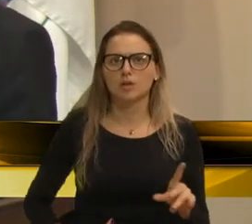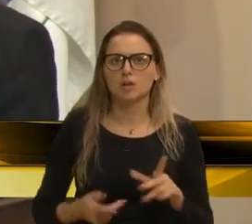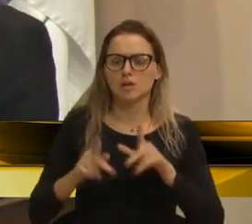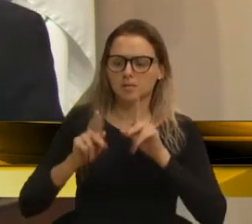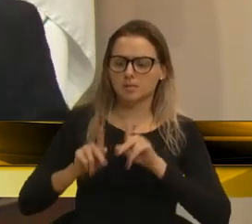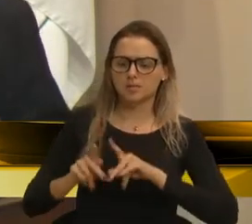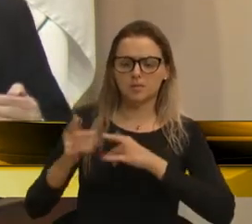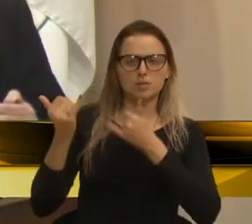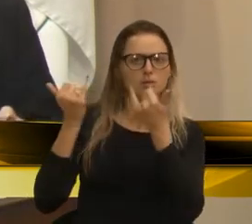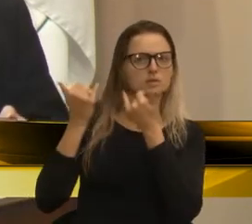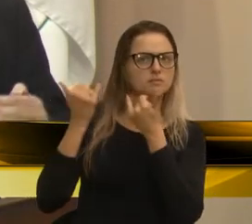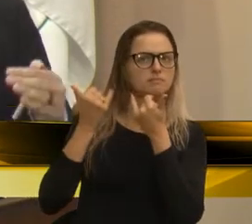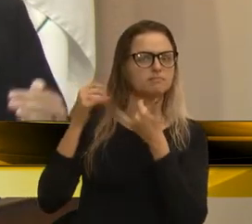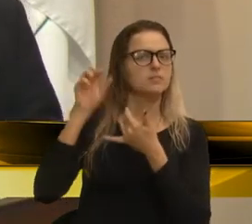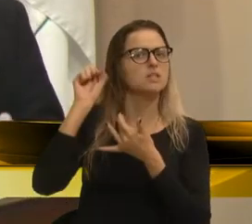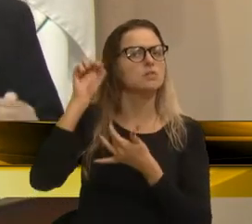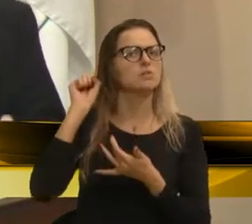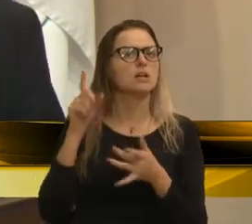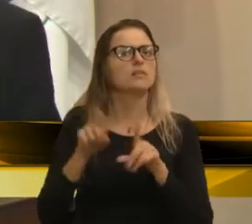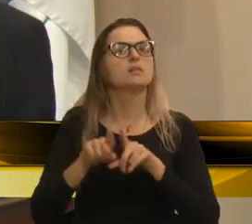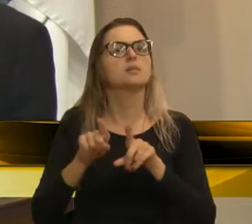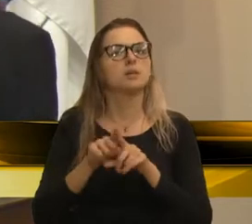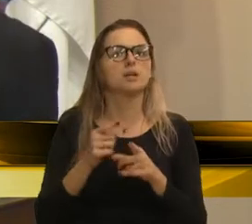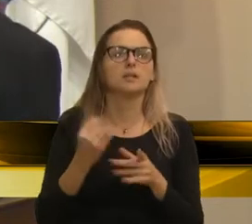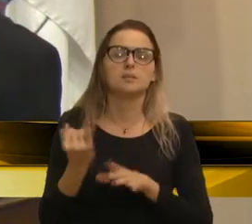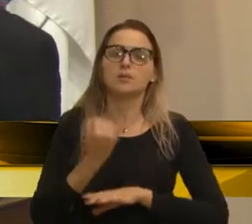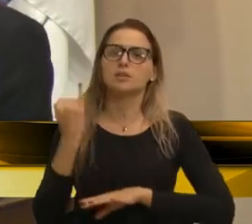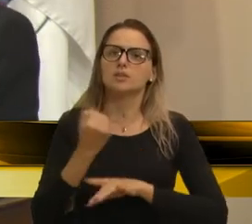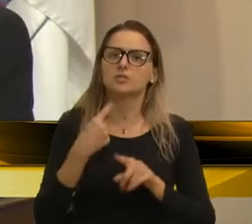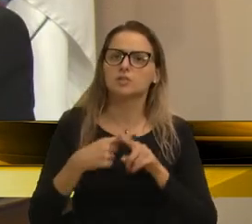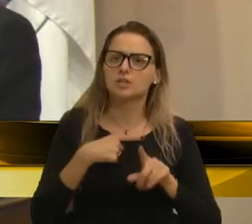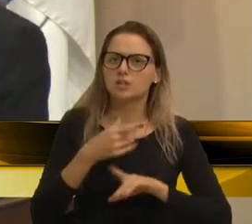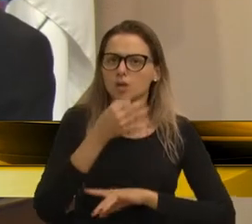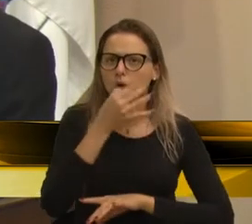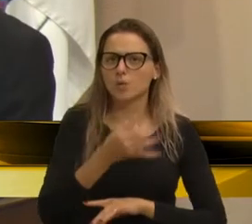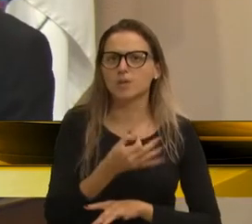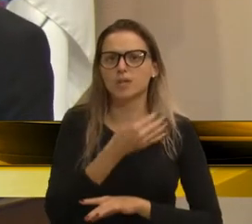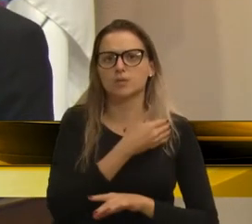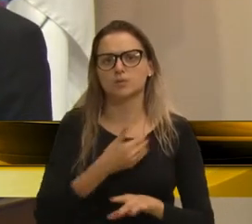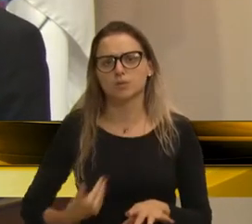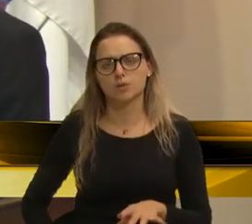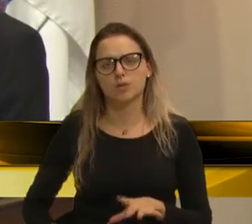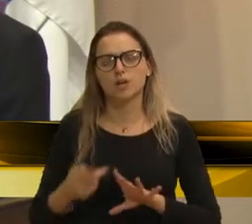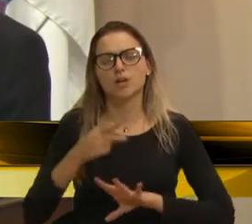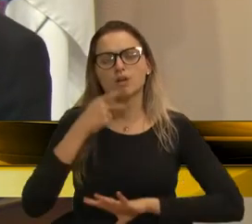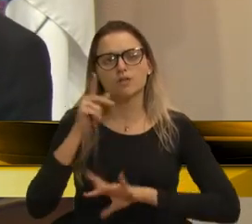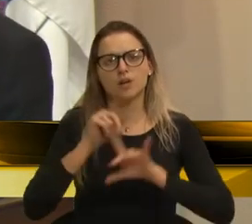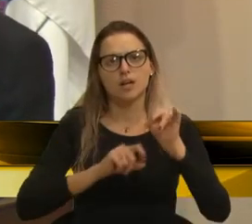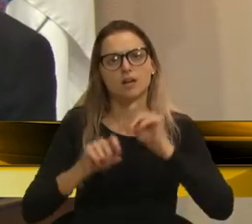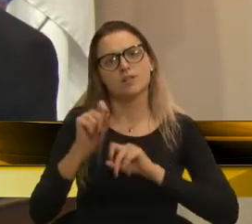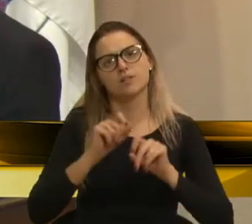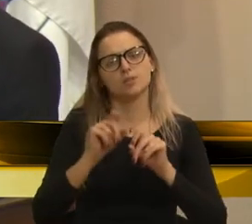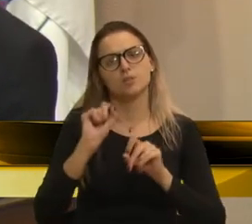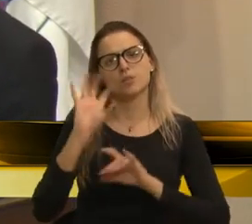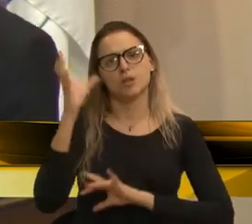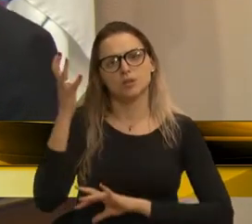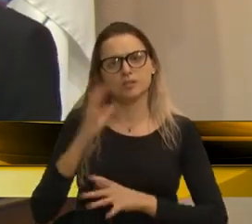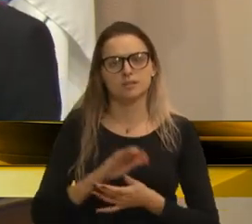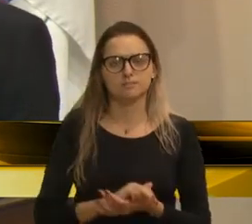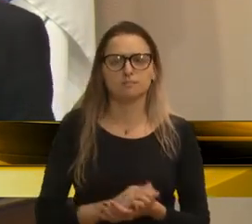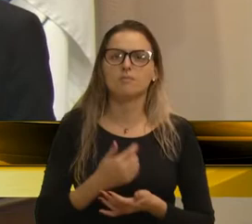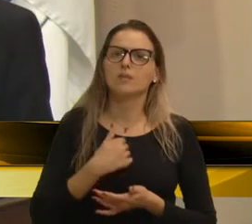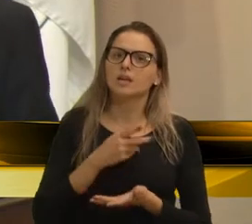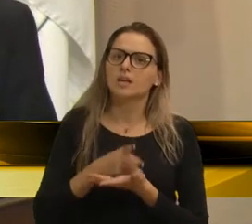para a população, era importante, porque tu tinha o contraponto, tinha o governo, tinha alguém que fazia uma oposição acirrada. Então, eu sempre achei,